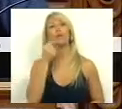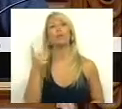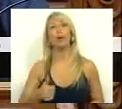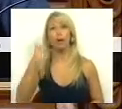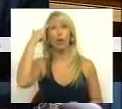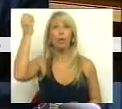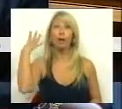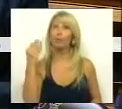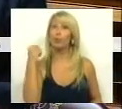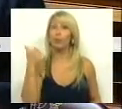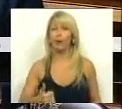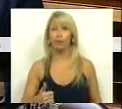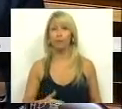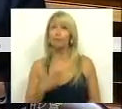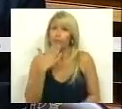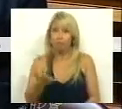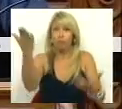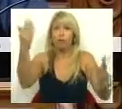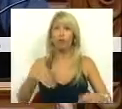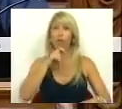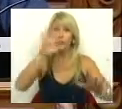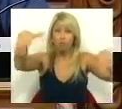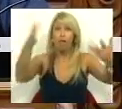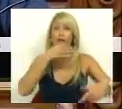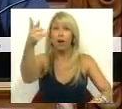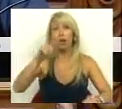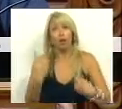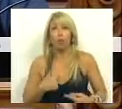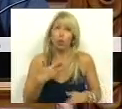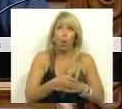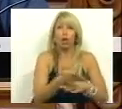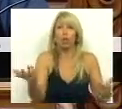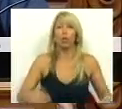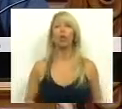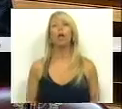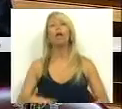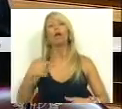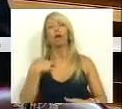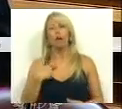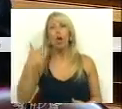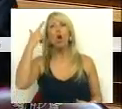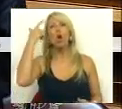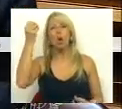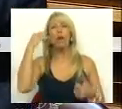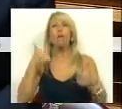compreendo muito bem, faz favor, pode falar e depois eu continuo. Compreendo muito bem a vossa incomodidade.